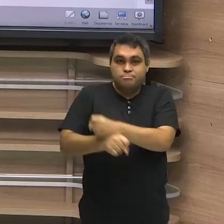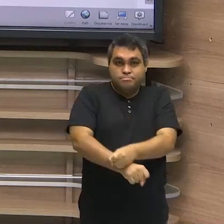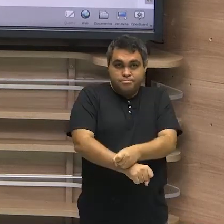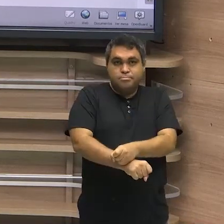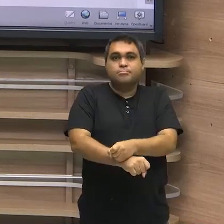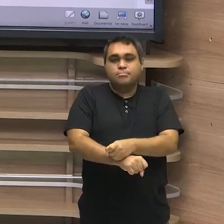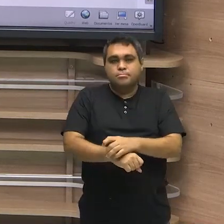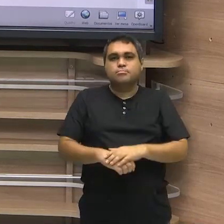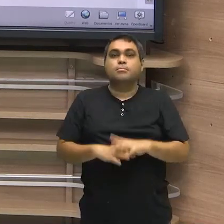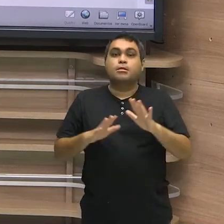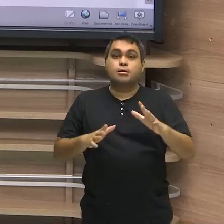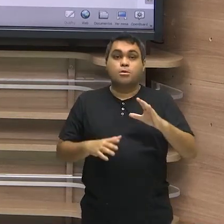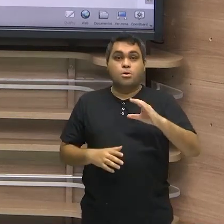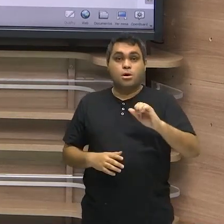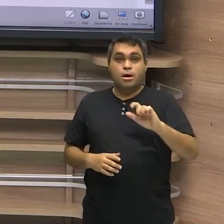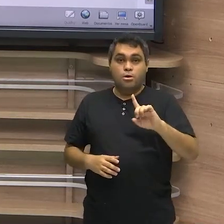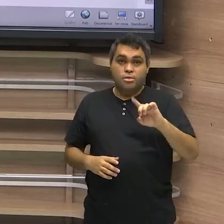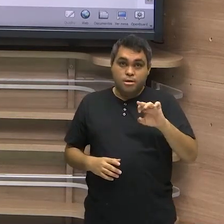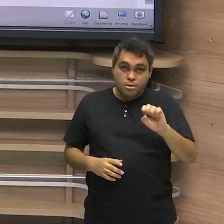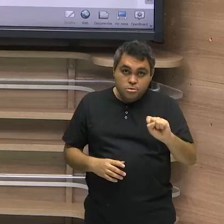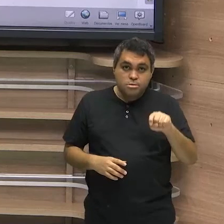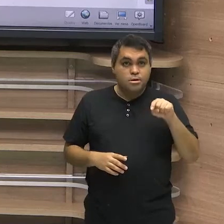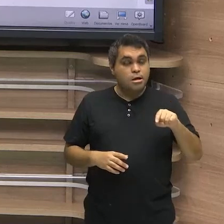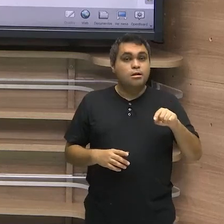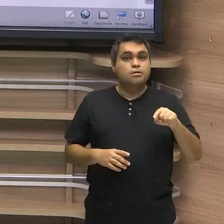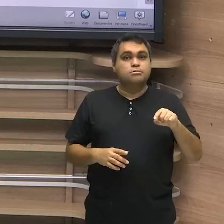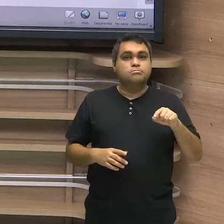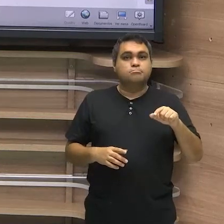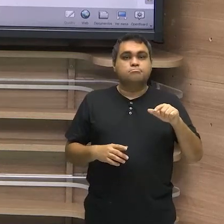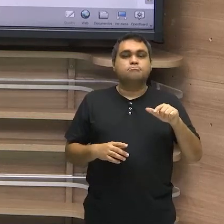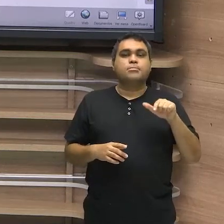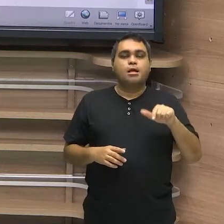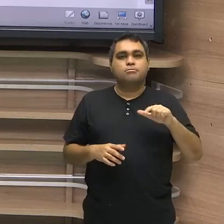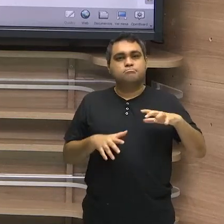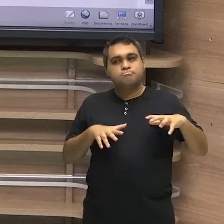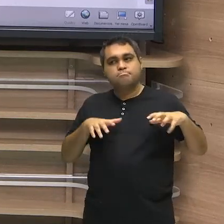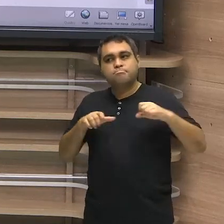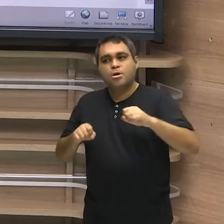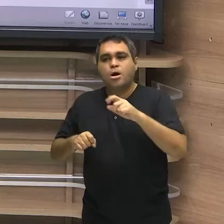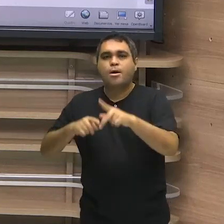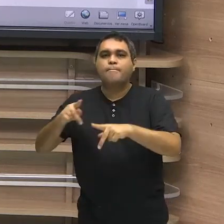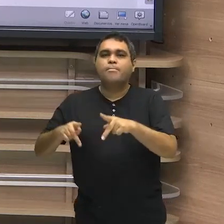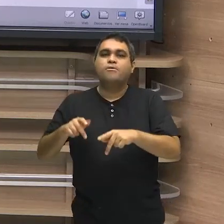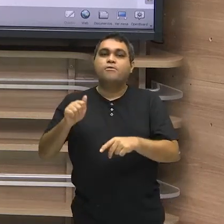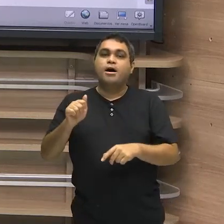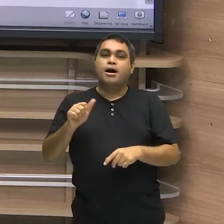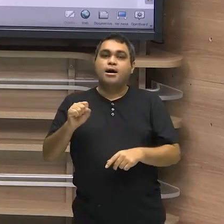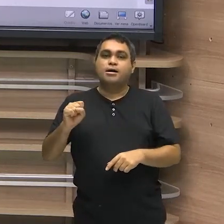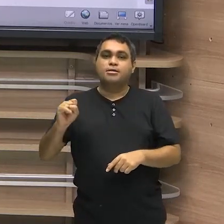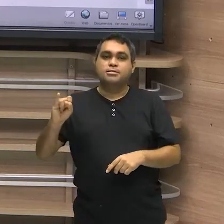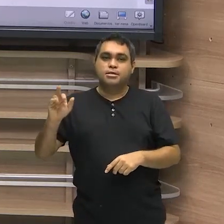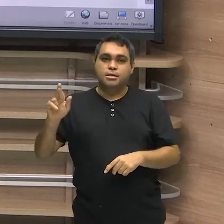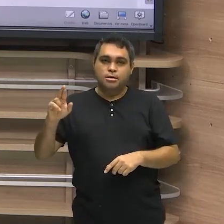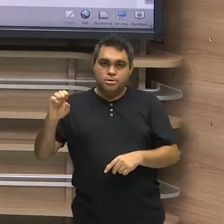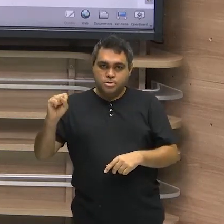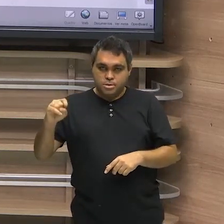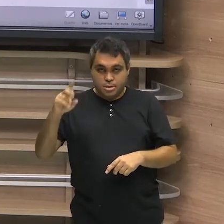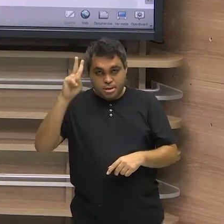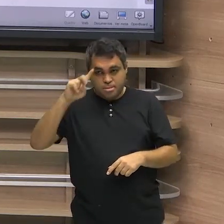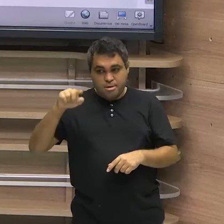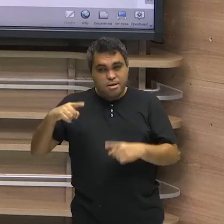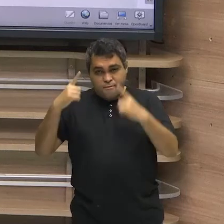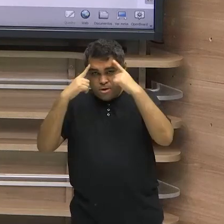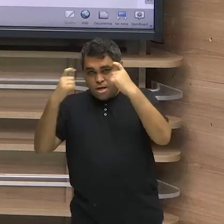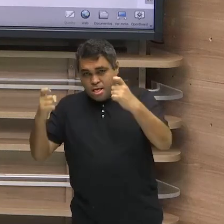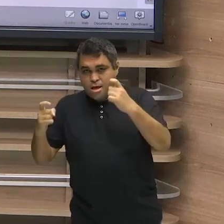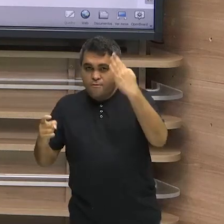dos assírios, um povo da Mesopotâmia que a gente já estudou anteriormente e que ficaram conhecidos aí pela sua violência.